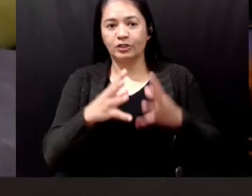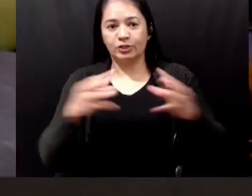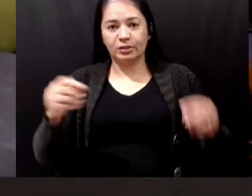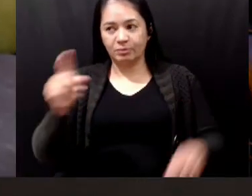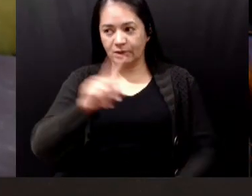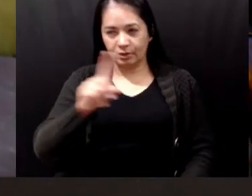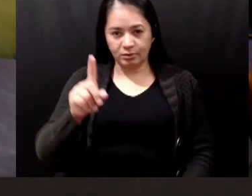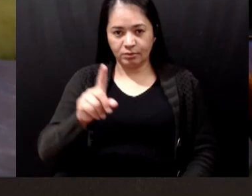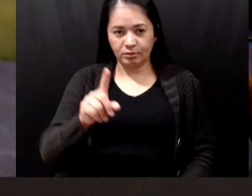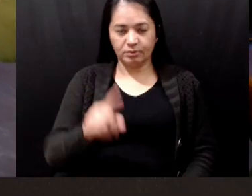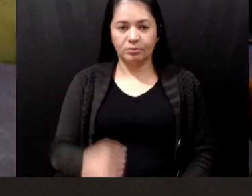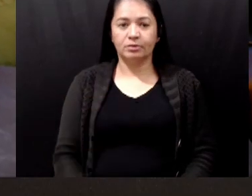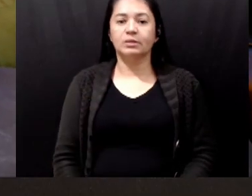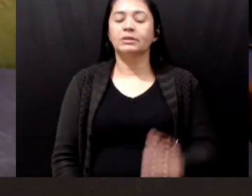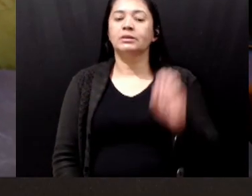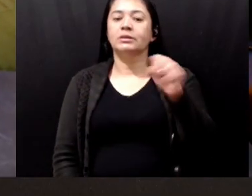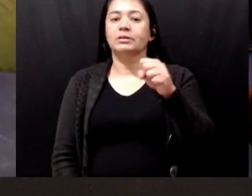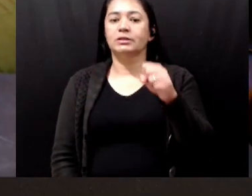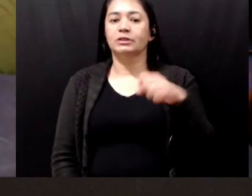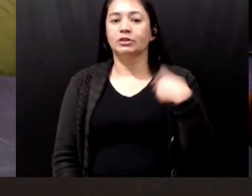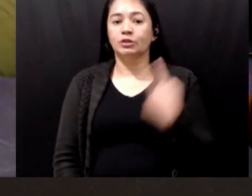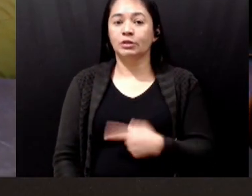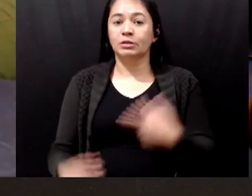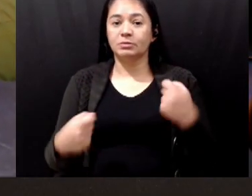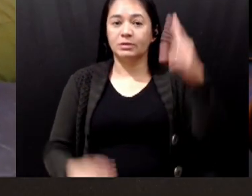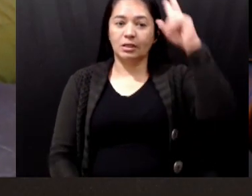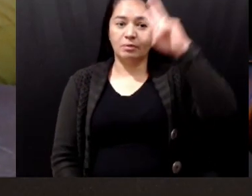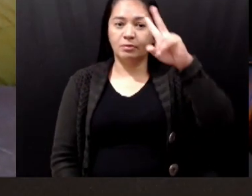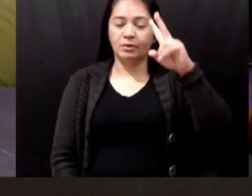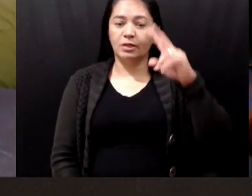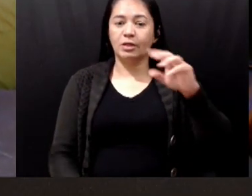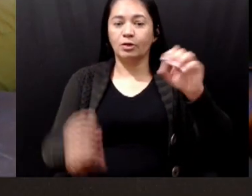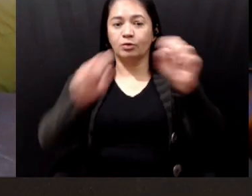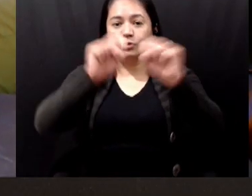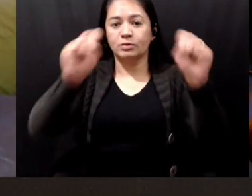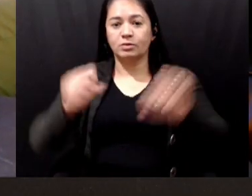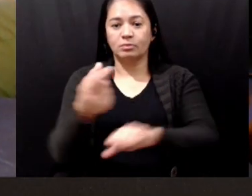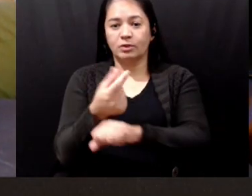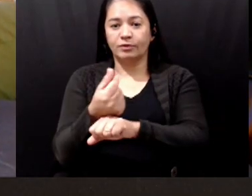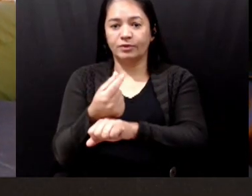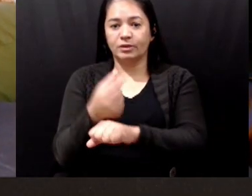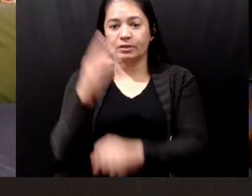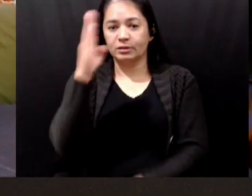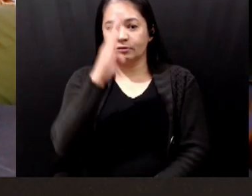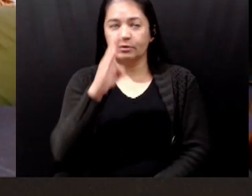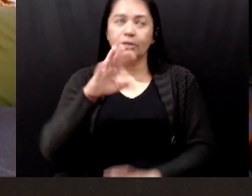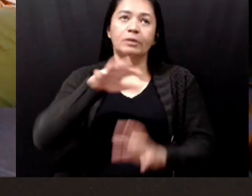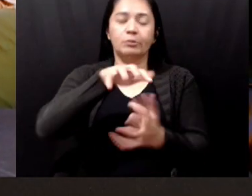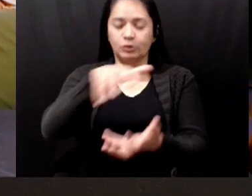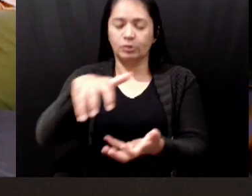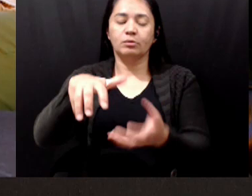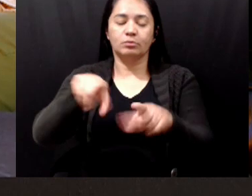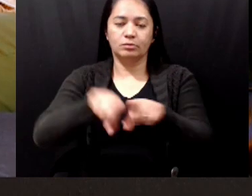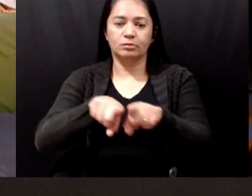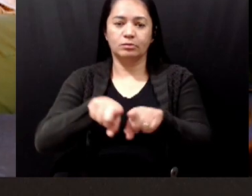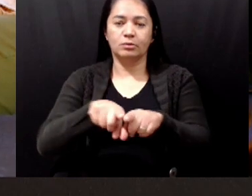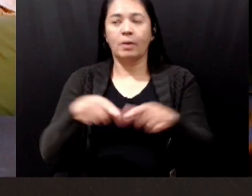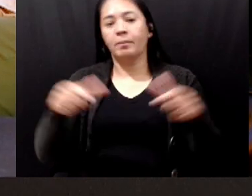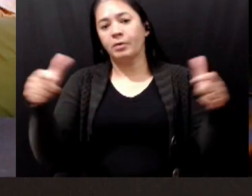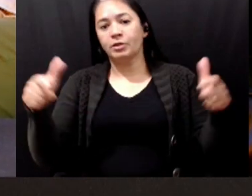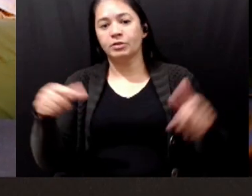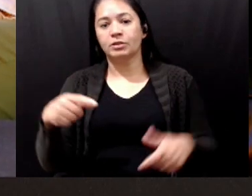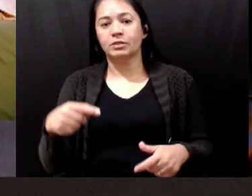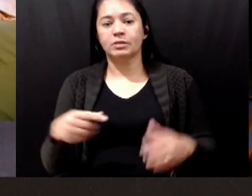Exato. Né? A gente tem que lembrar que no sistema financeiro nacional e mundial, digamos assim, a maioria das vezes as instituições financeiras elas trabalham